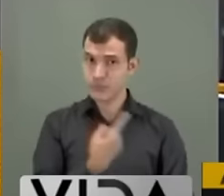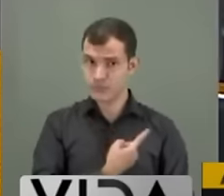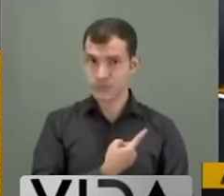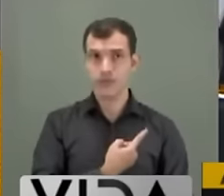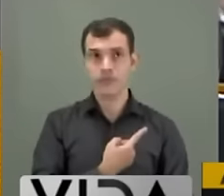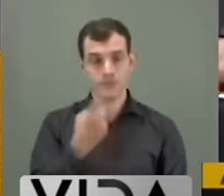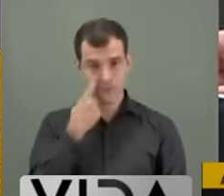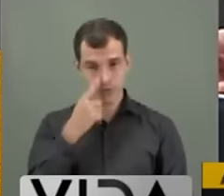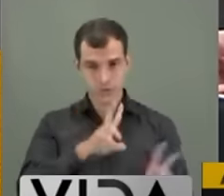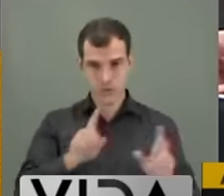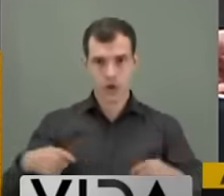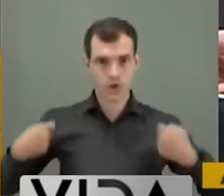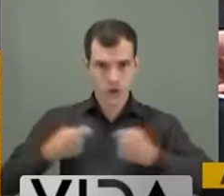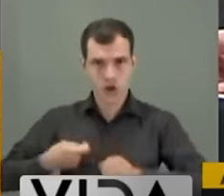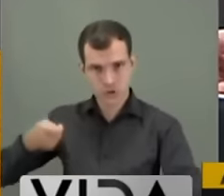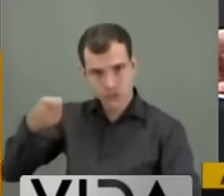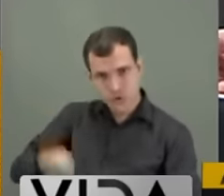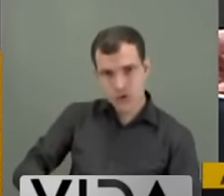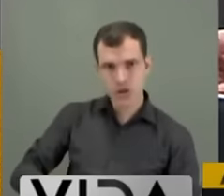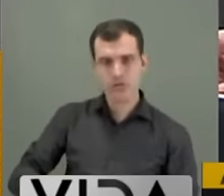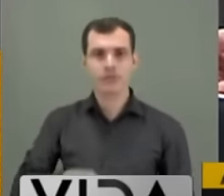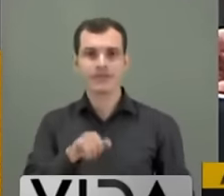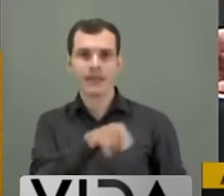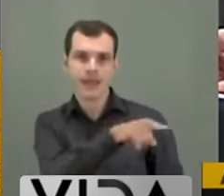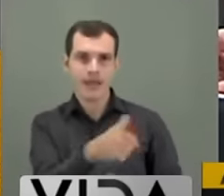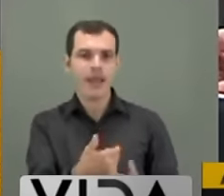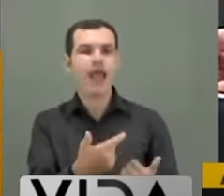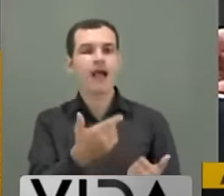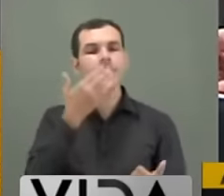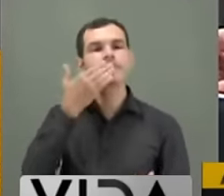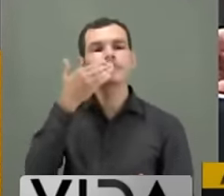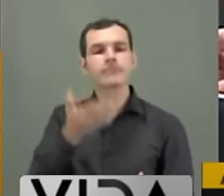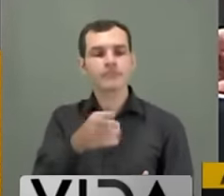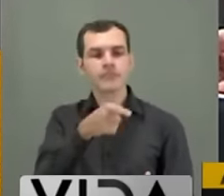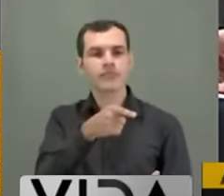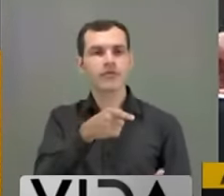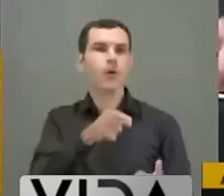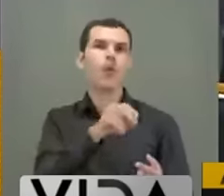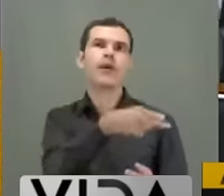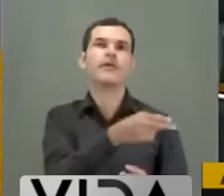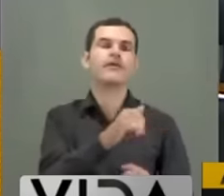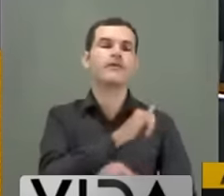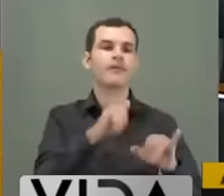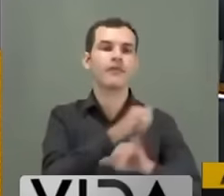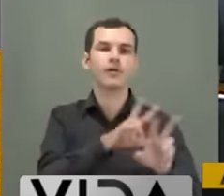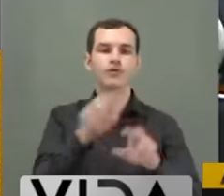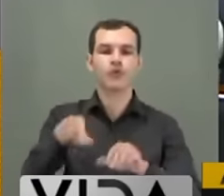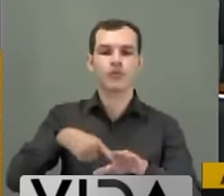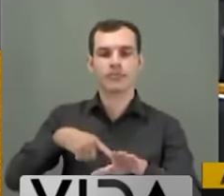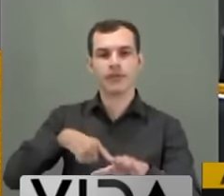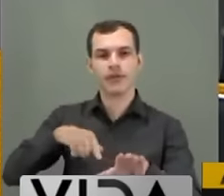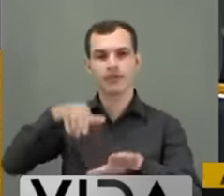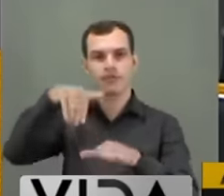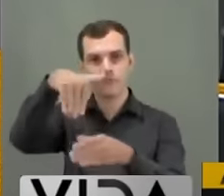da toga, se ele apoia, se ele diz que é a urna brasileira, se ele respondesse sim, ele não ia ser